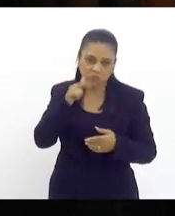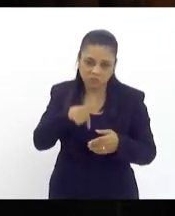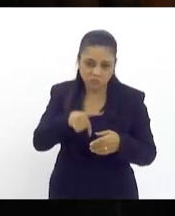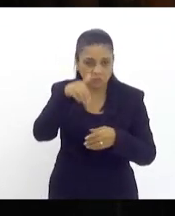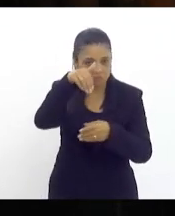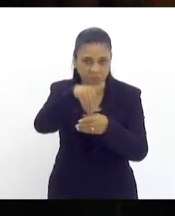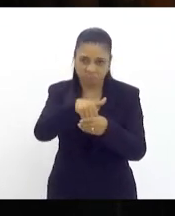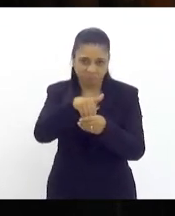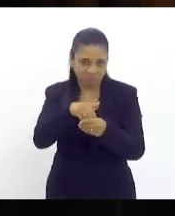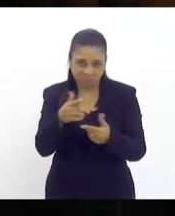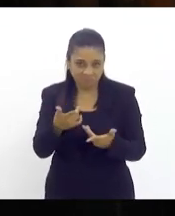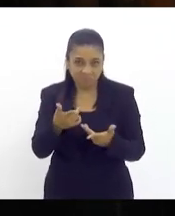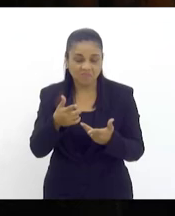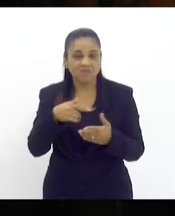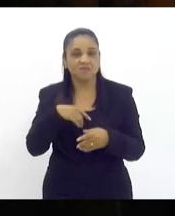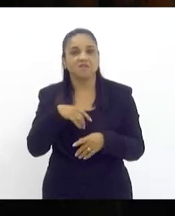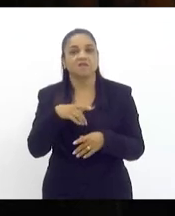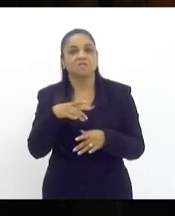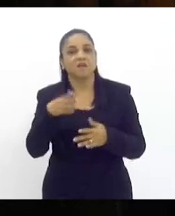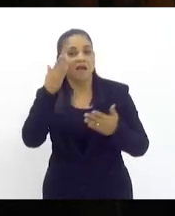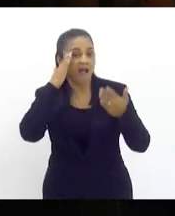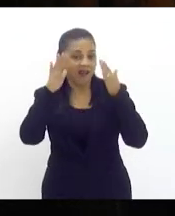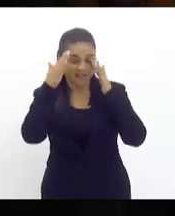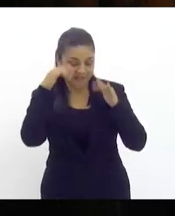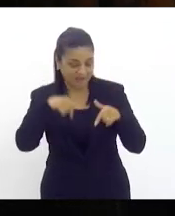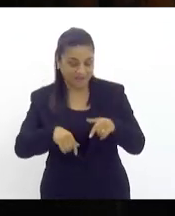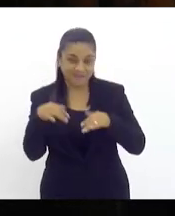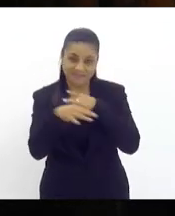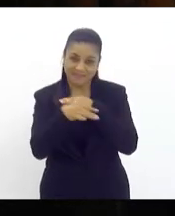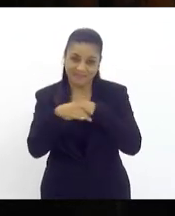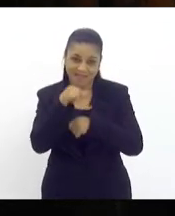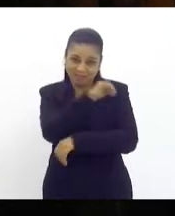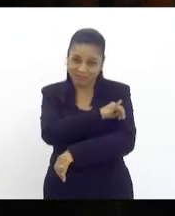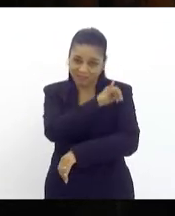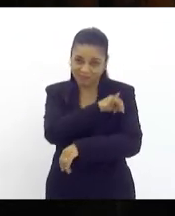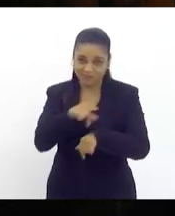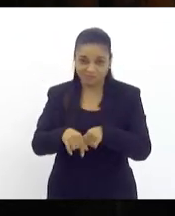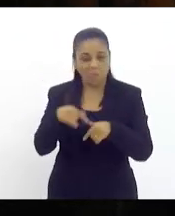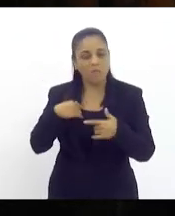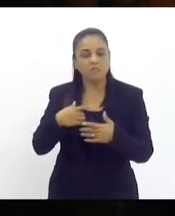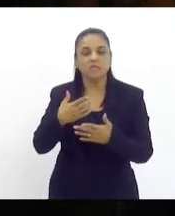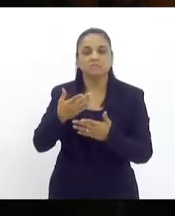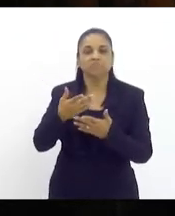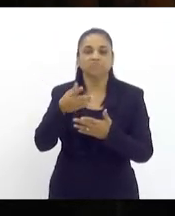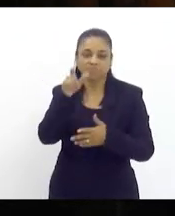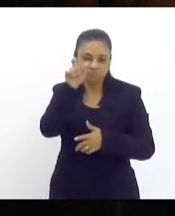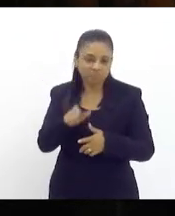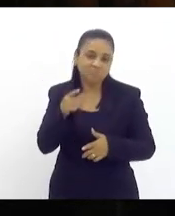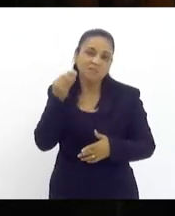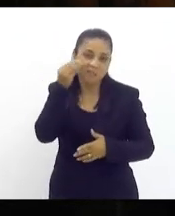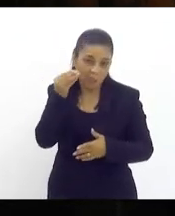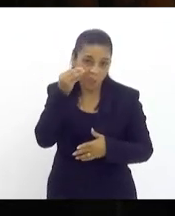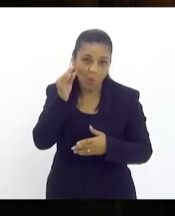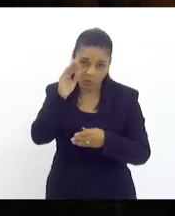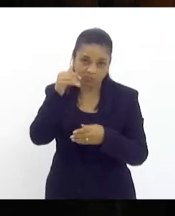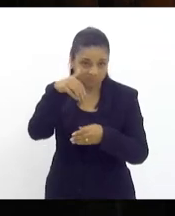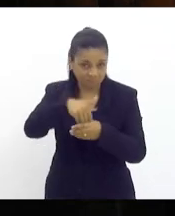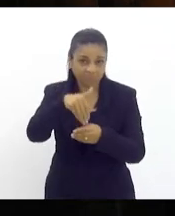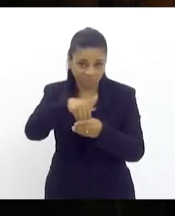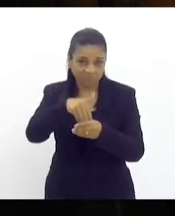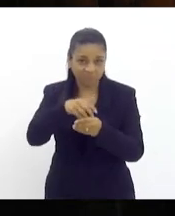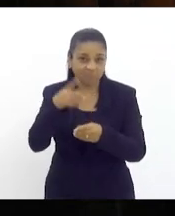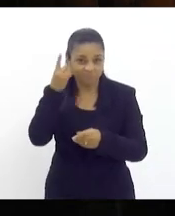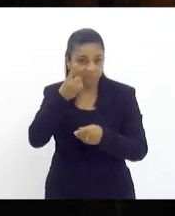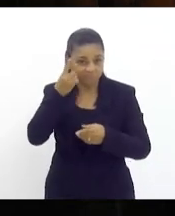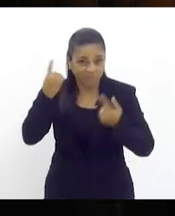Rio de Janeiro mas às vezes mas ele que almejou um dia se tornar parlamentar Nunca será mas disputou a